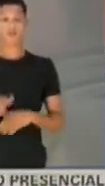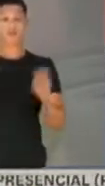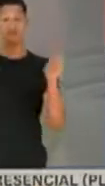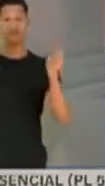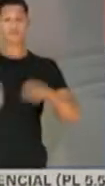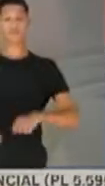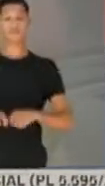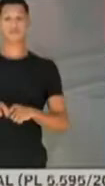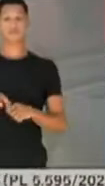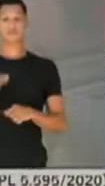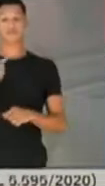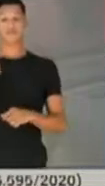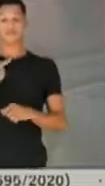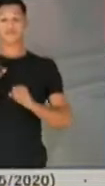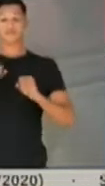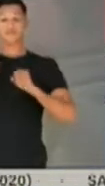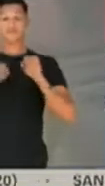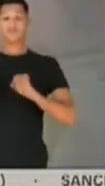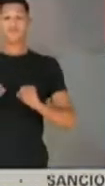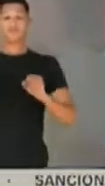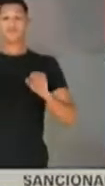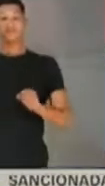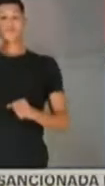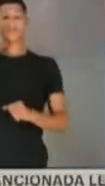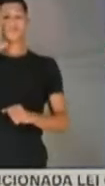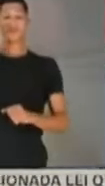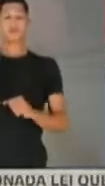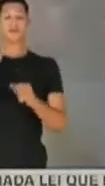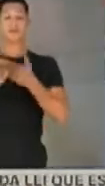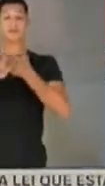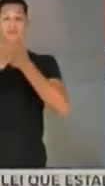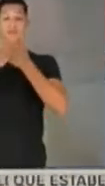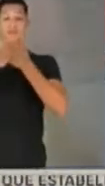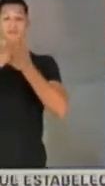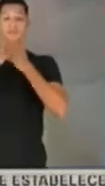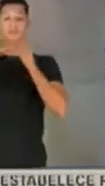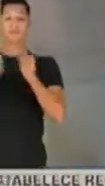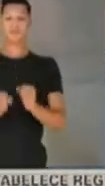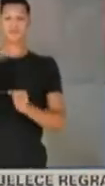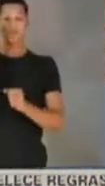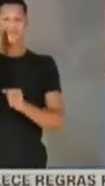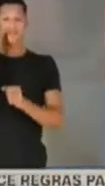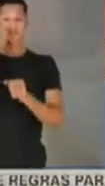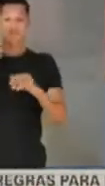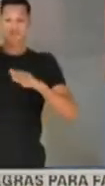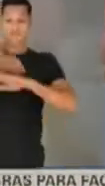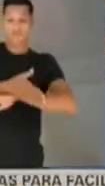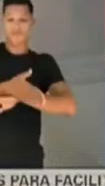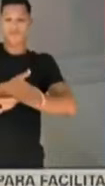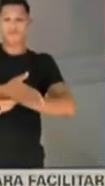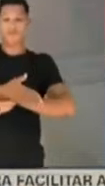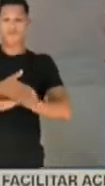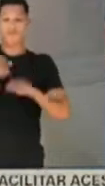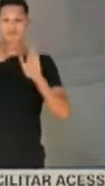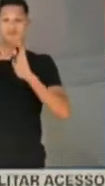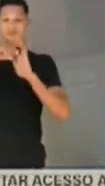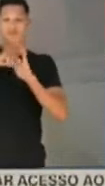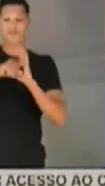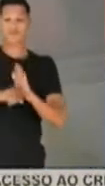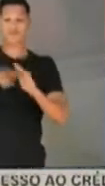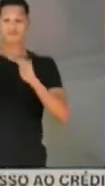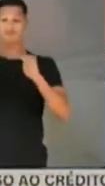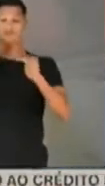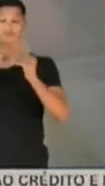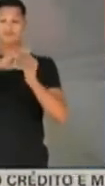que se aterroriza imaginar que o Poder Executivo possa tentar intervir numa investigação autônoma do